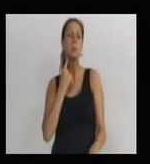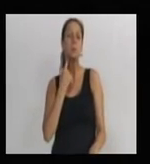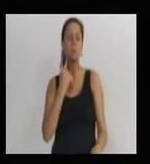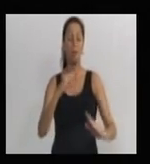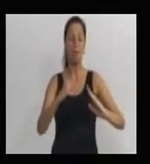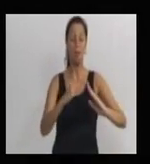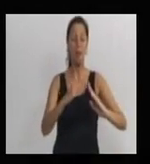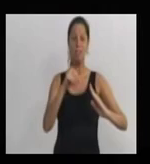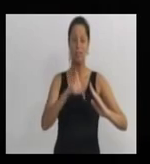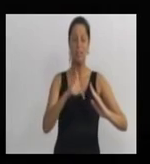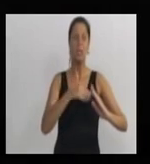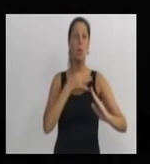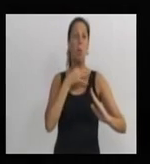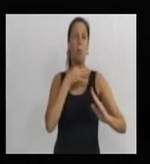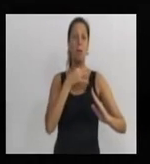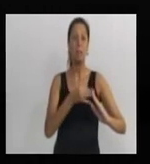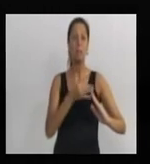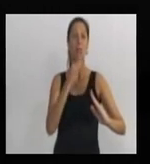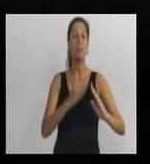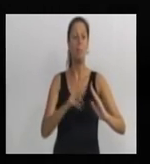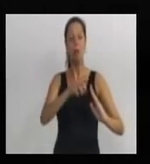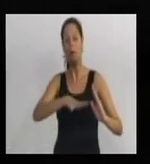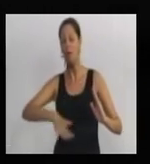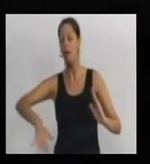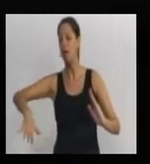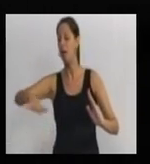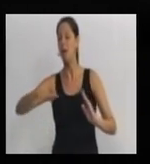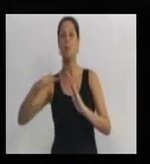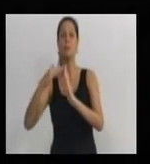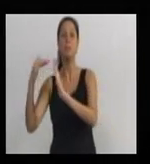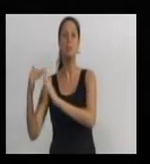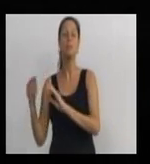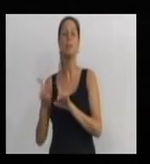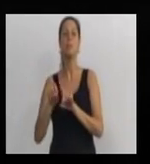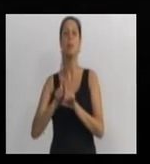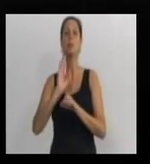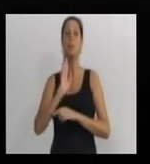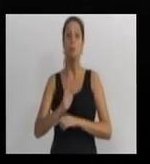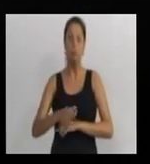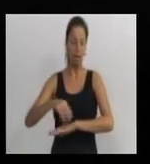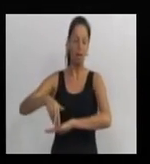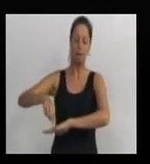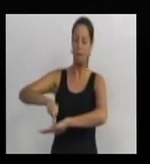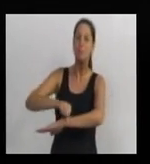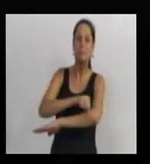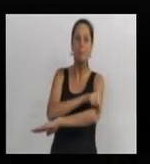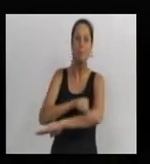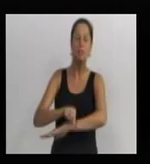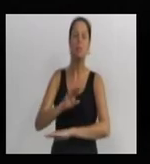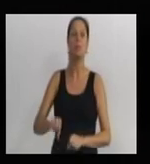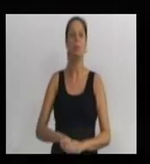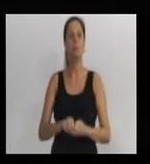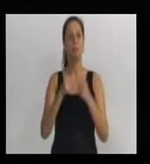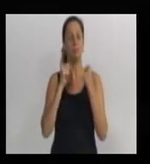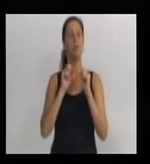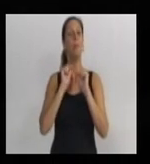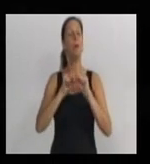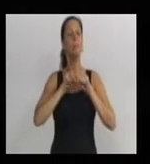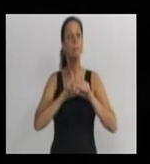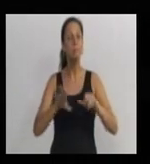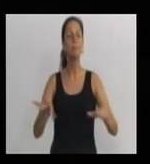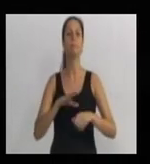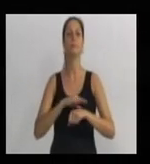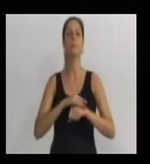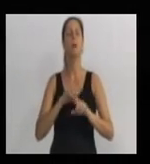Beto Ribeiro, mas para os vizinhos, danificou já o calçamento da rua também devido a essa situação e a proliferação de doenças é grande. E aí eu pergunto, cadê